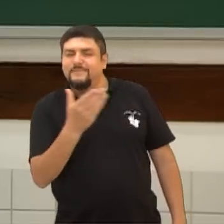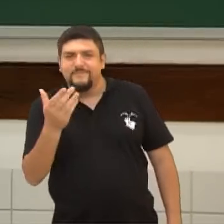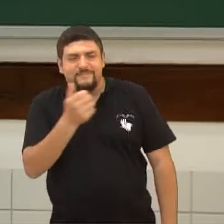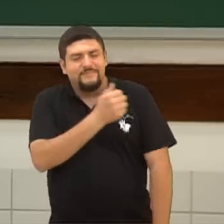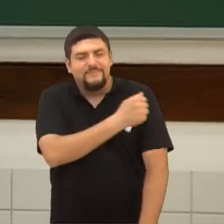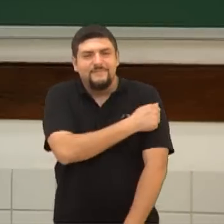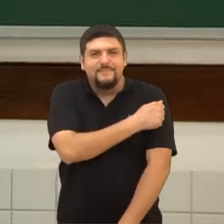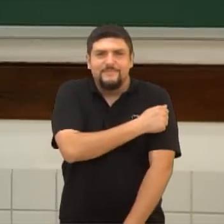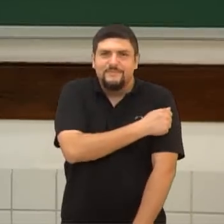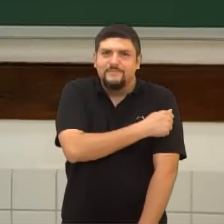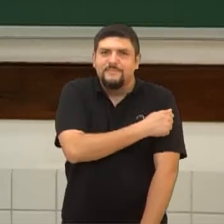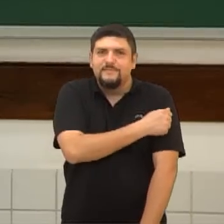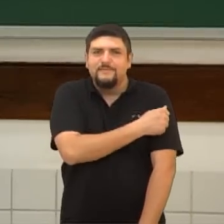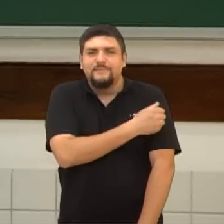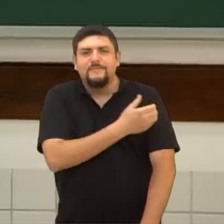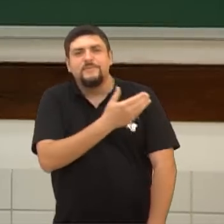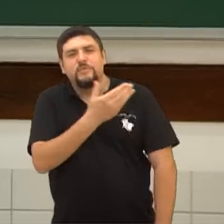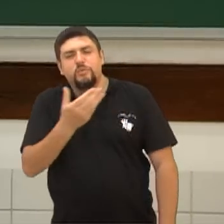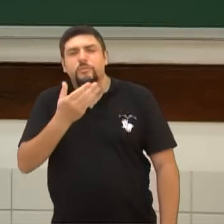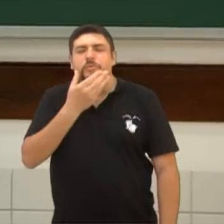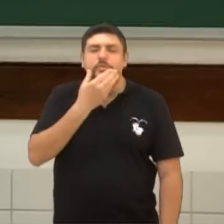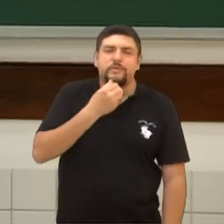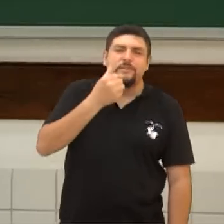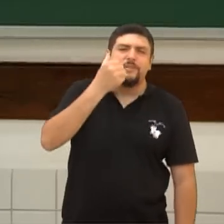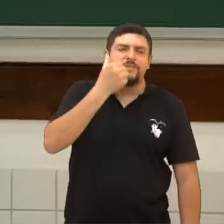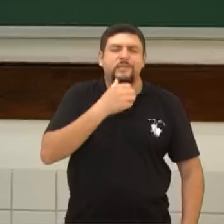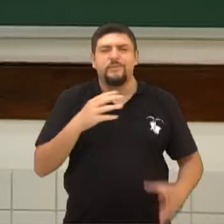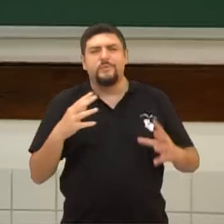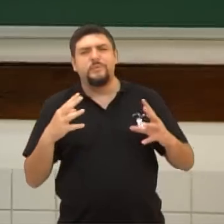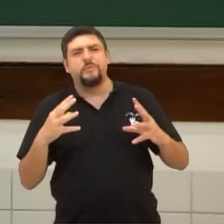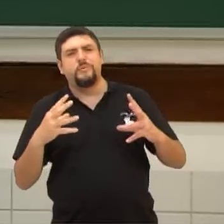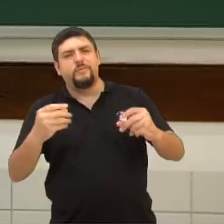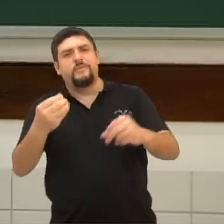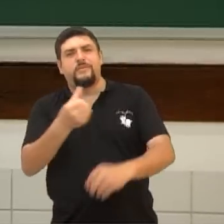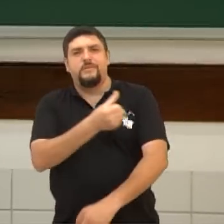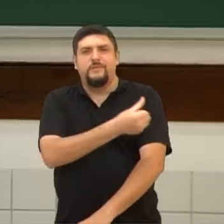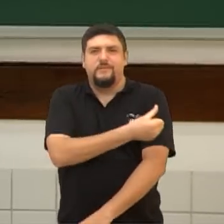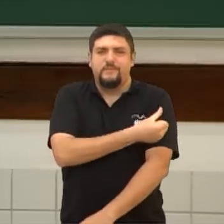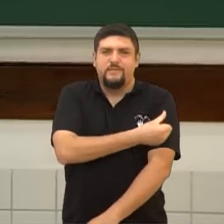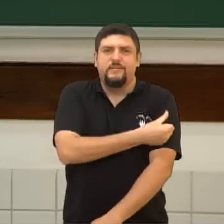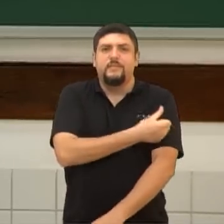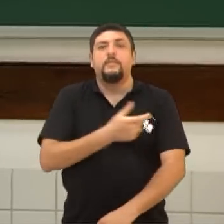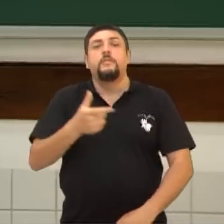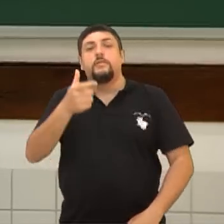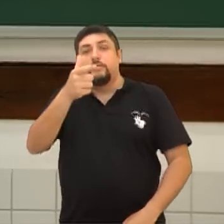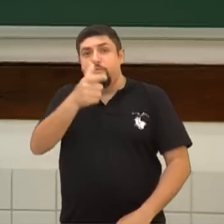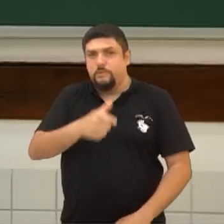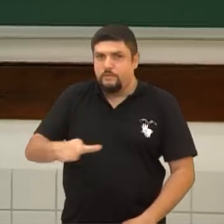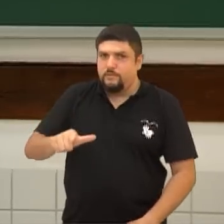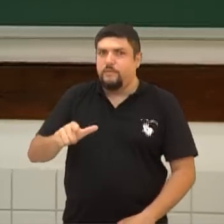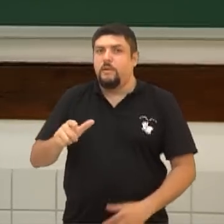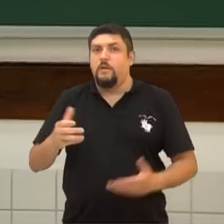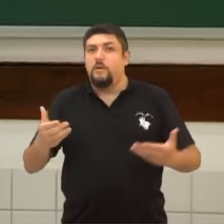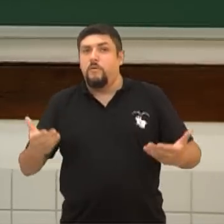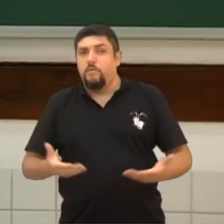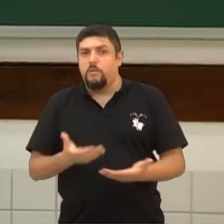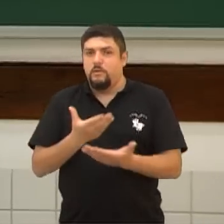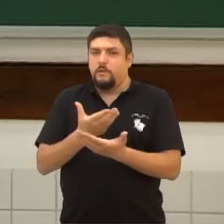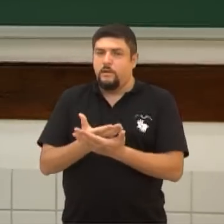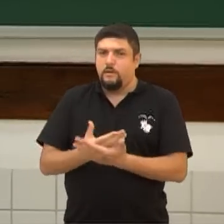queridos alunos, queridas alunas do 6º ano. Estamos aqui de novo e hoje a nossa aula é de